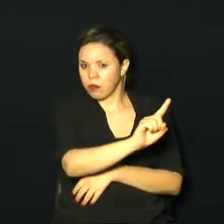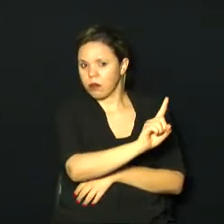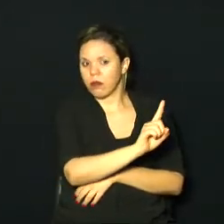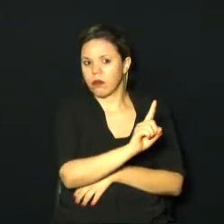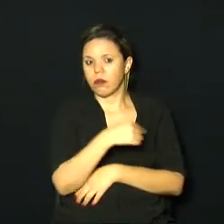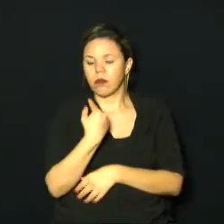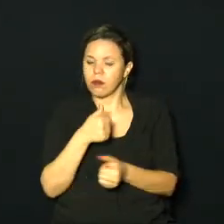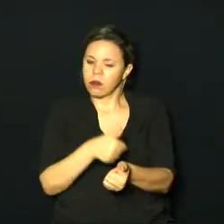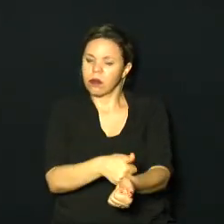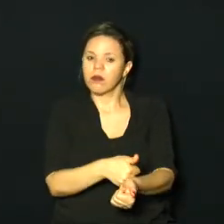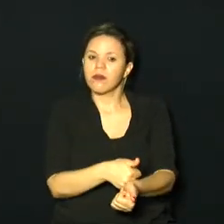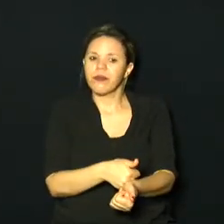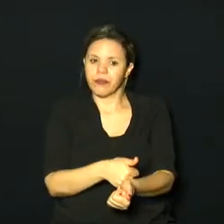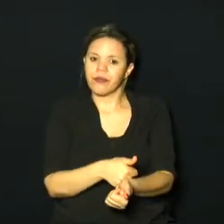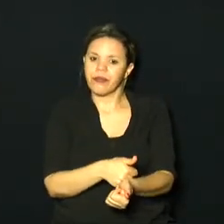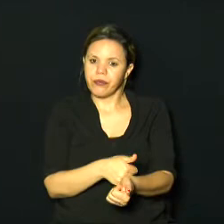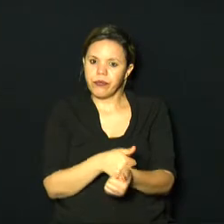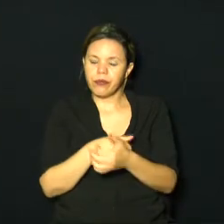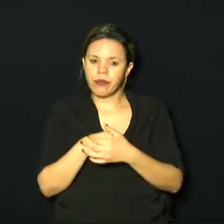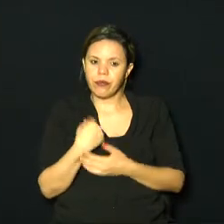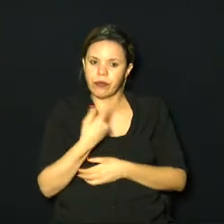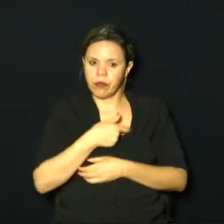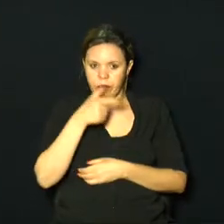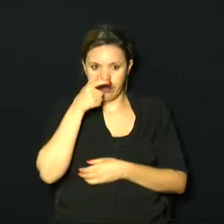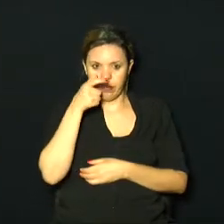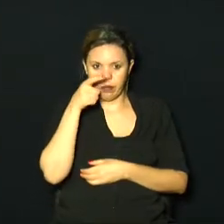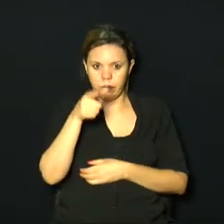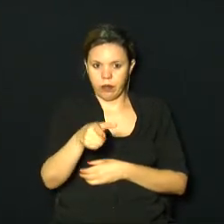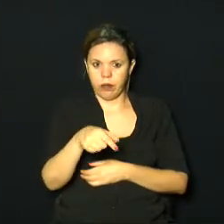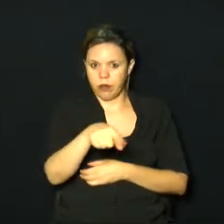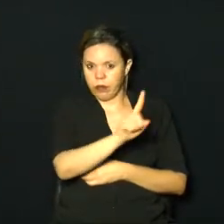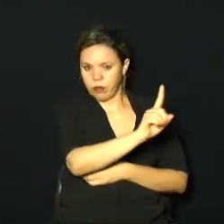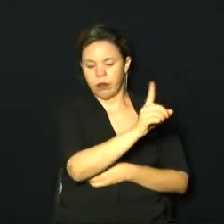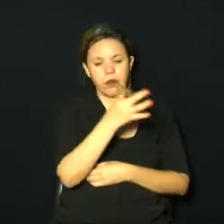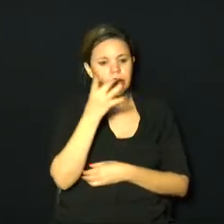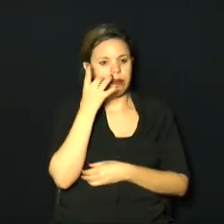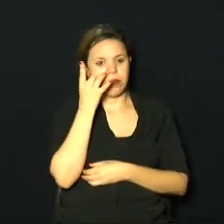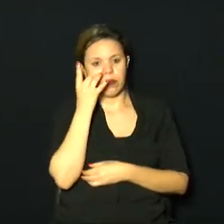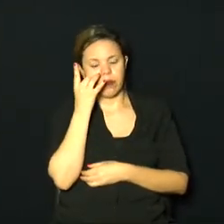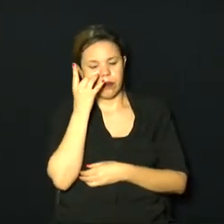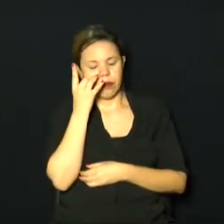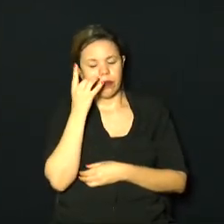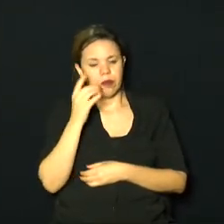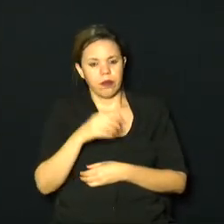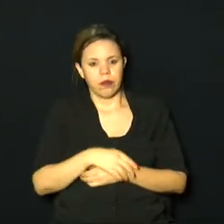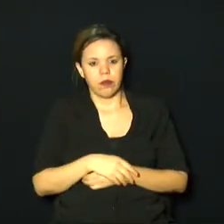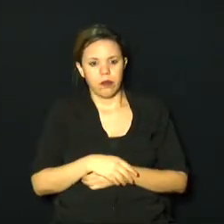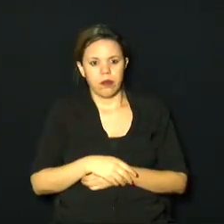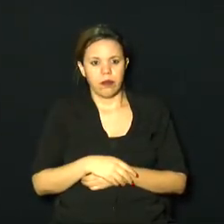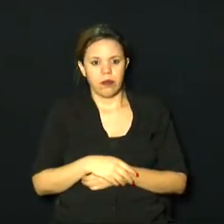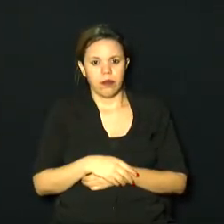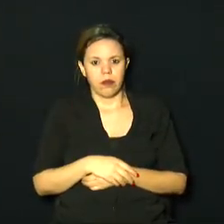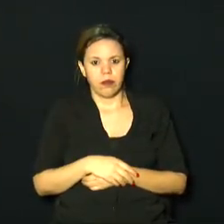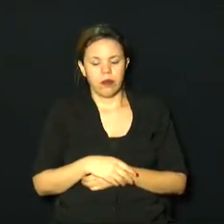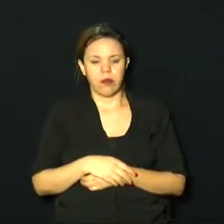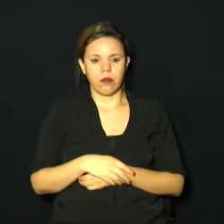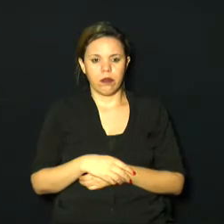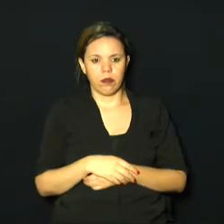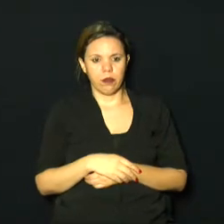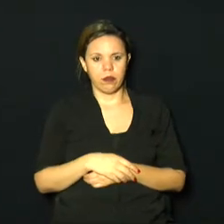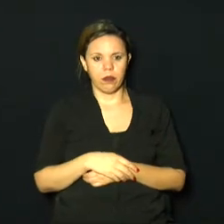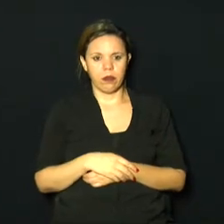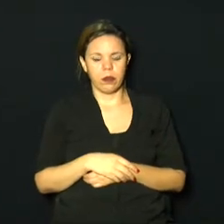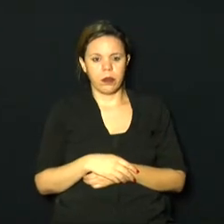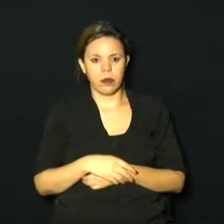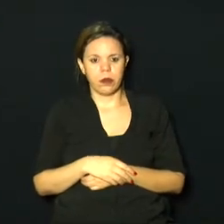nós acompanhamos o senhor. Nós vimos que o senhor foi lá e numerou todos os barracos. Mas